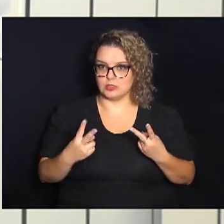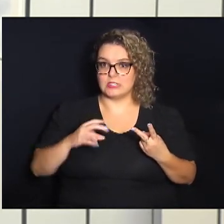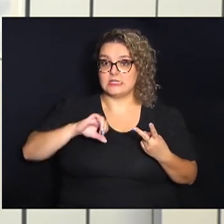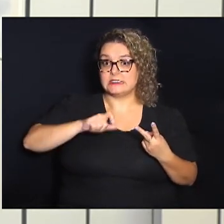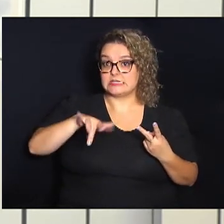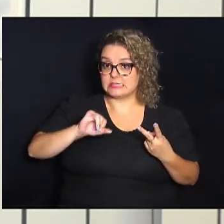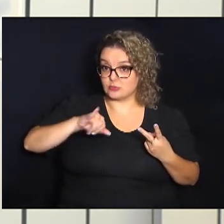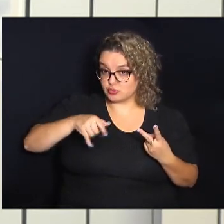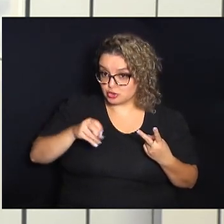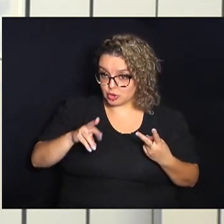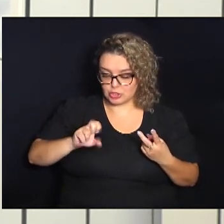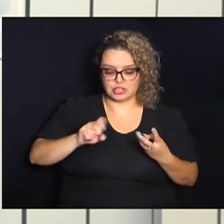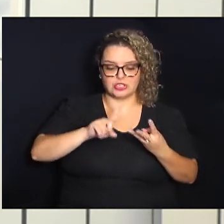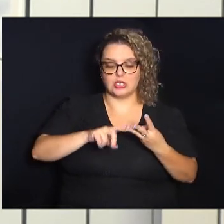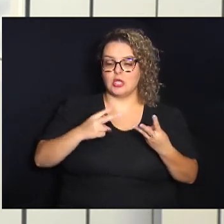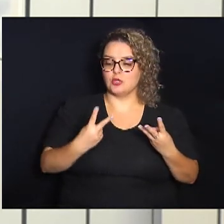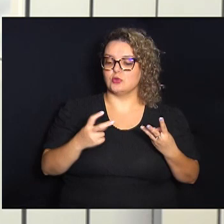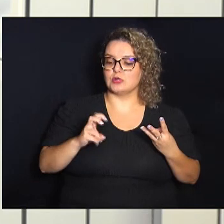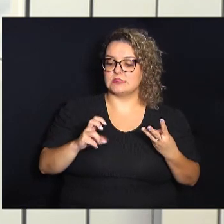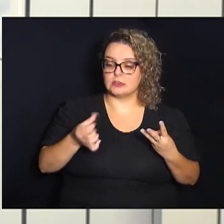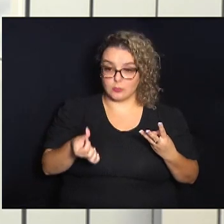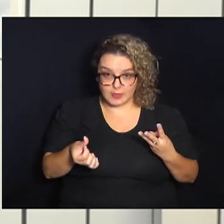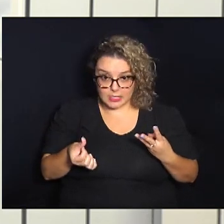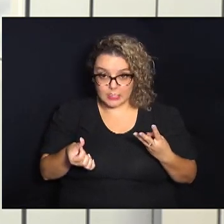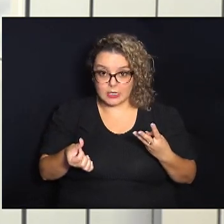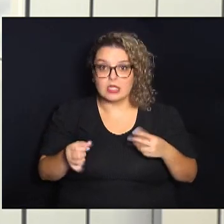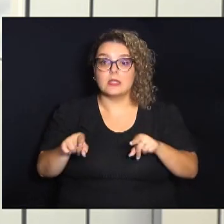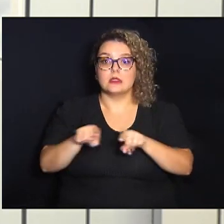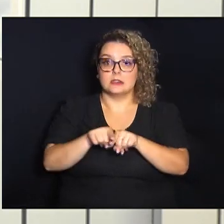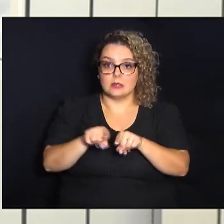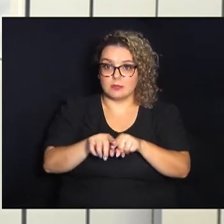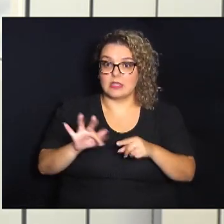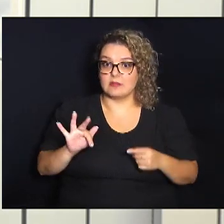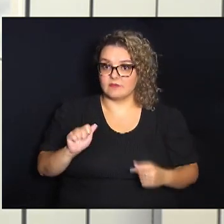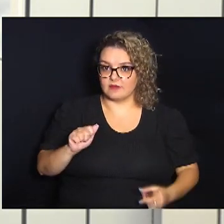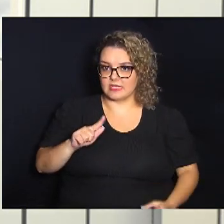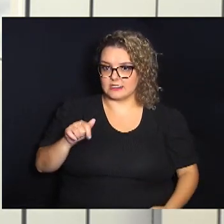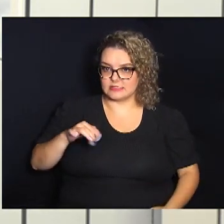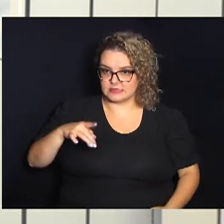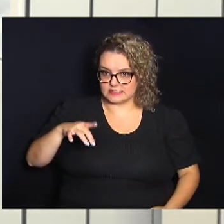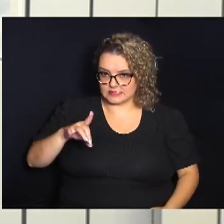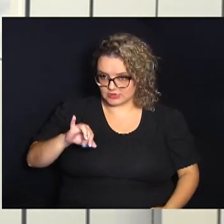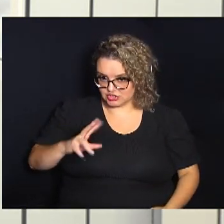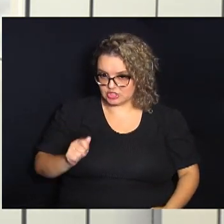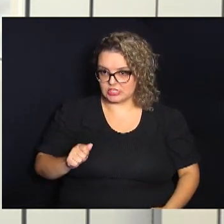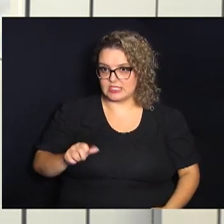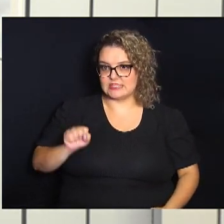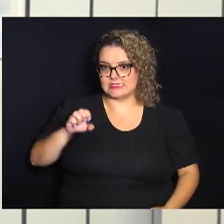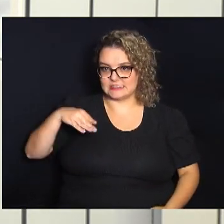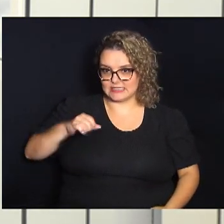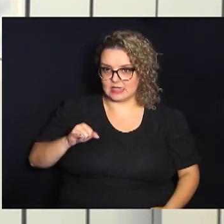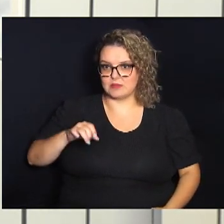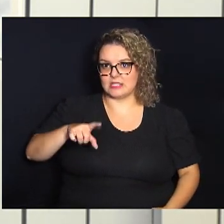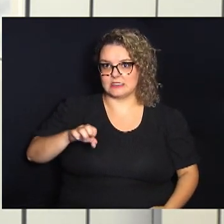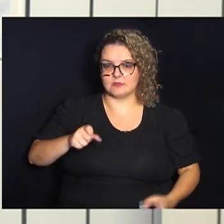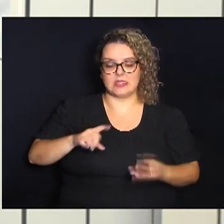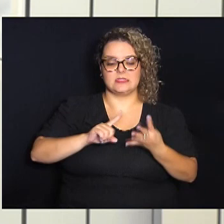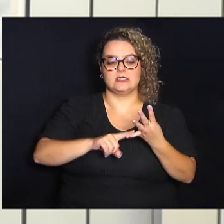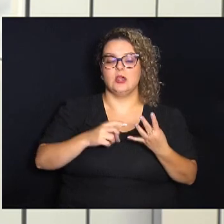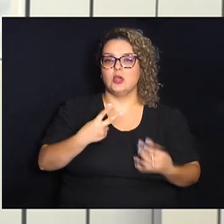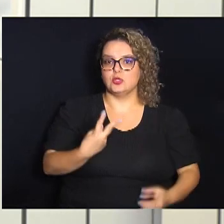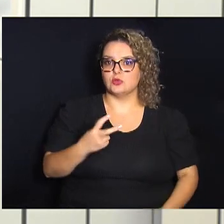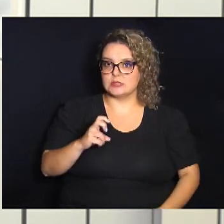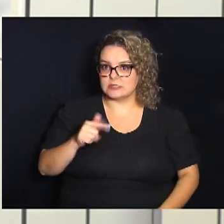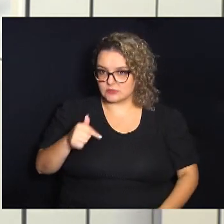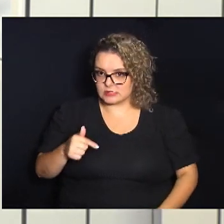Jorge, 256, que também faz o Parque Fazendinha semi-expressa, 257, Parque São